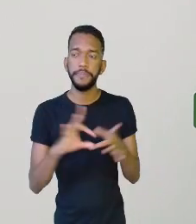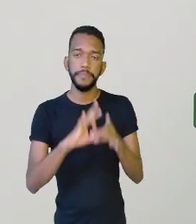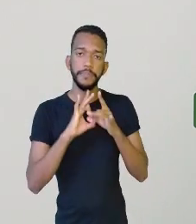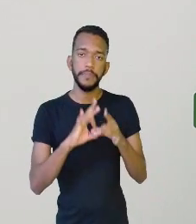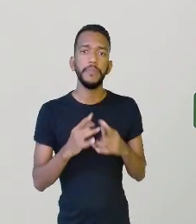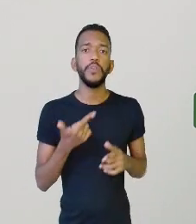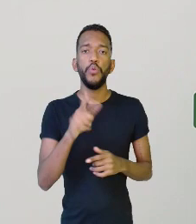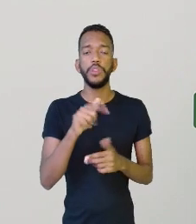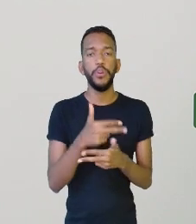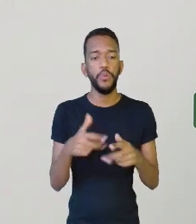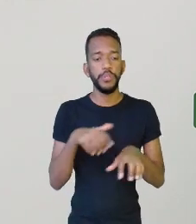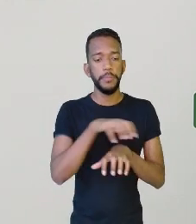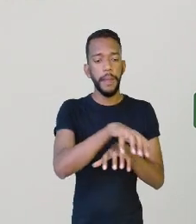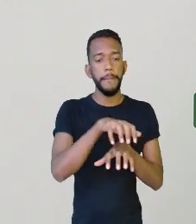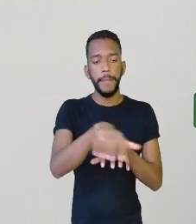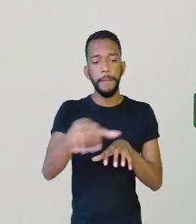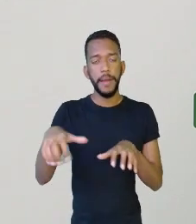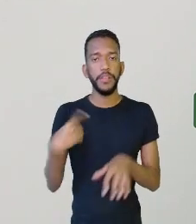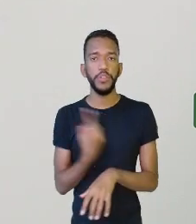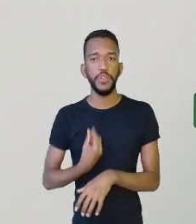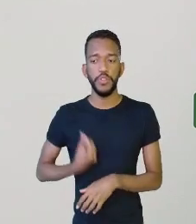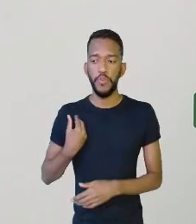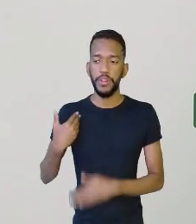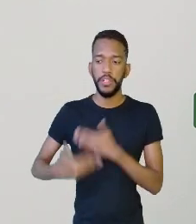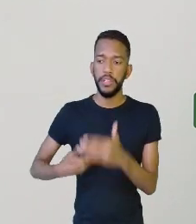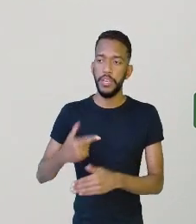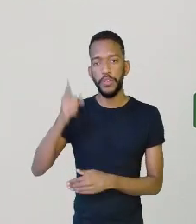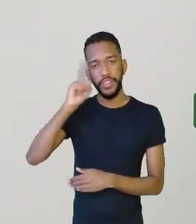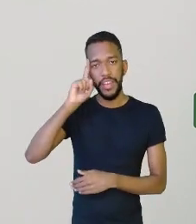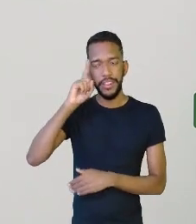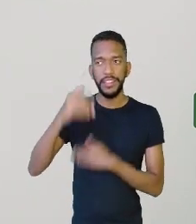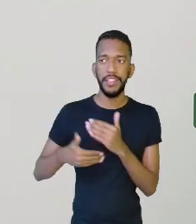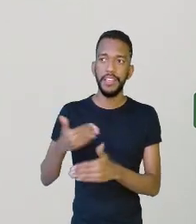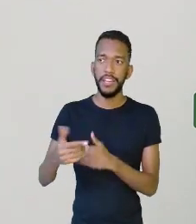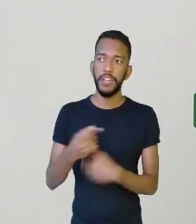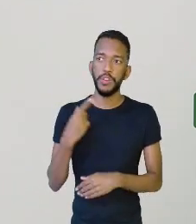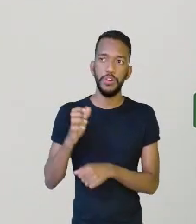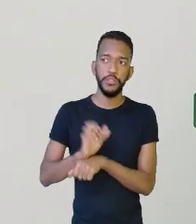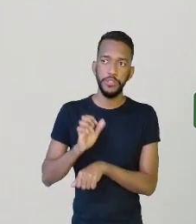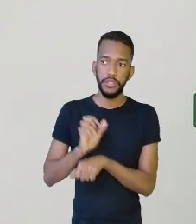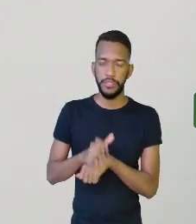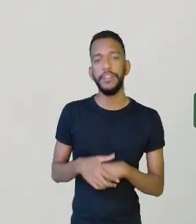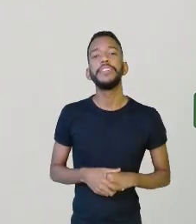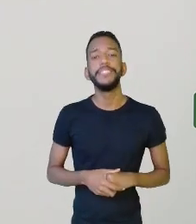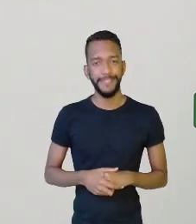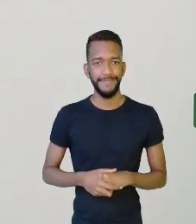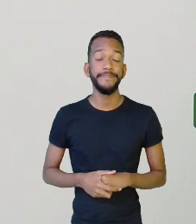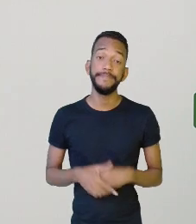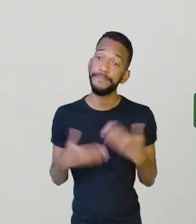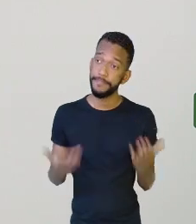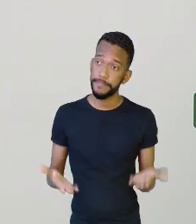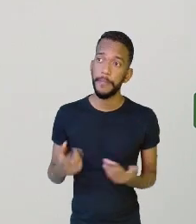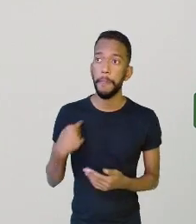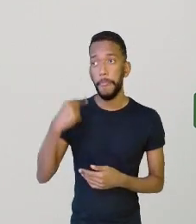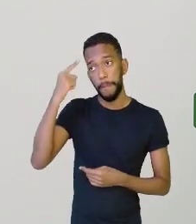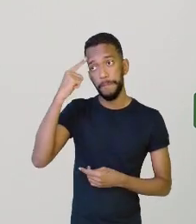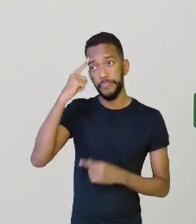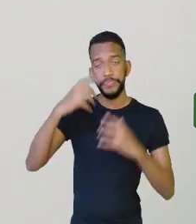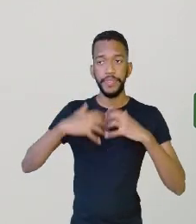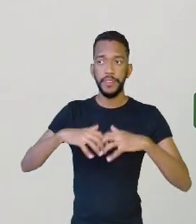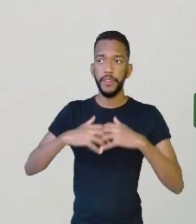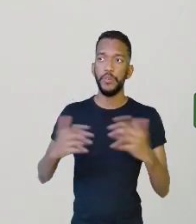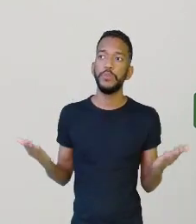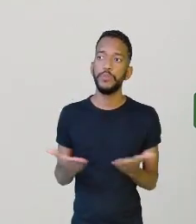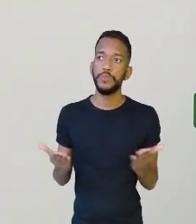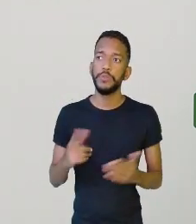a outras coisas do nosso cotidiano, do nosso dia a dia, do nosso estado. Pois é. Então, pensar no engenho